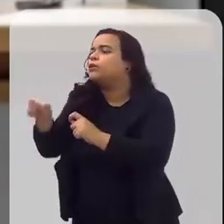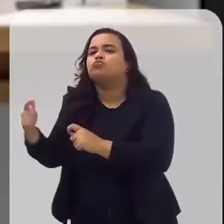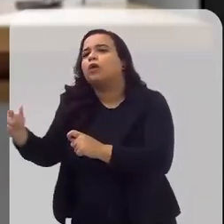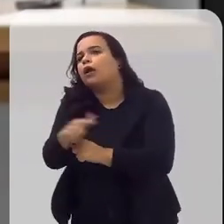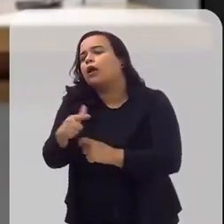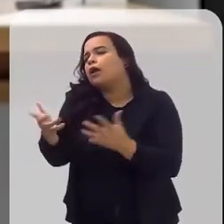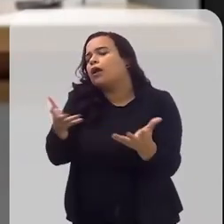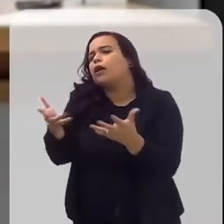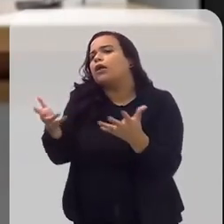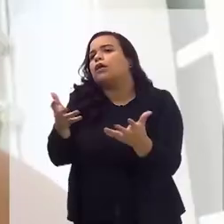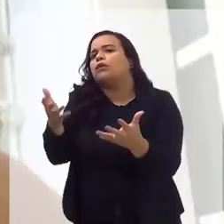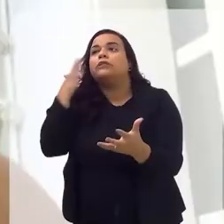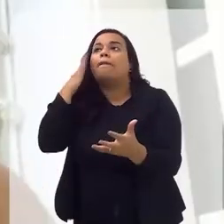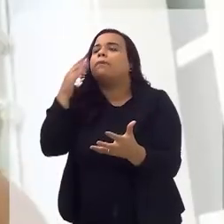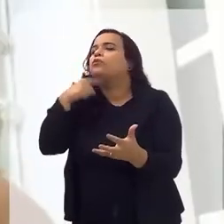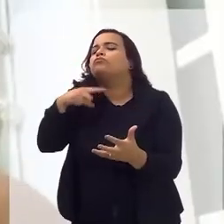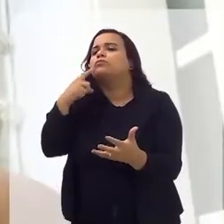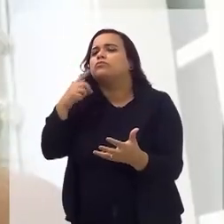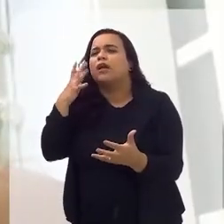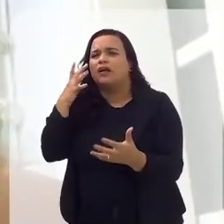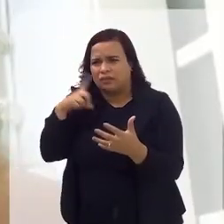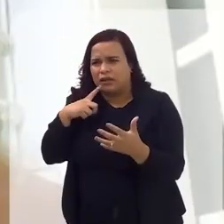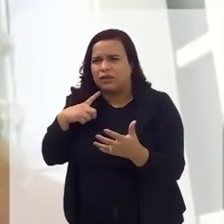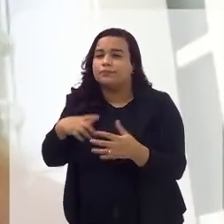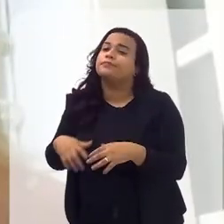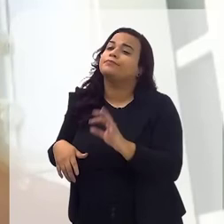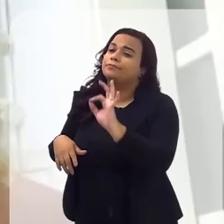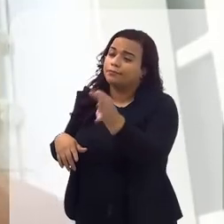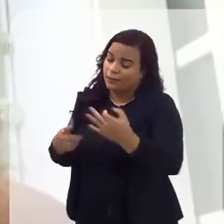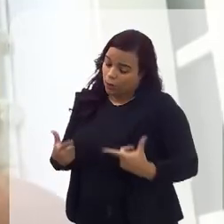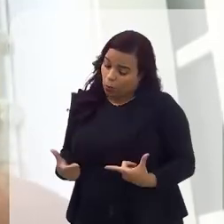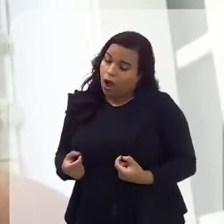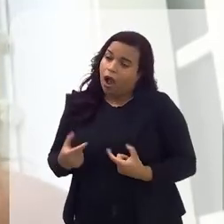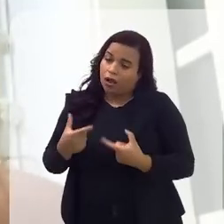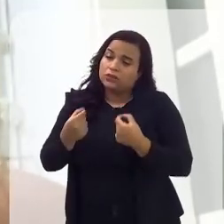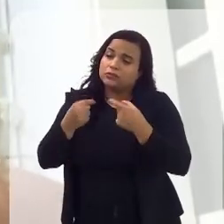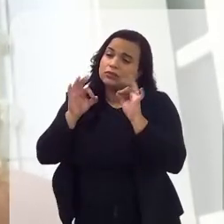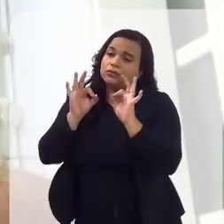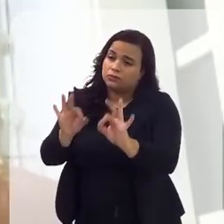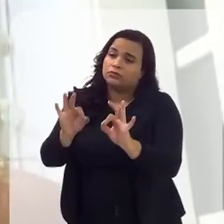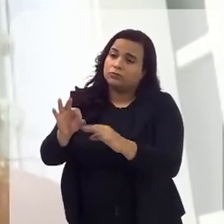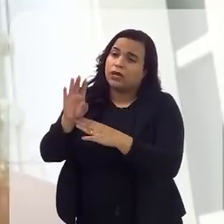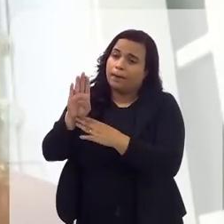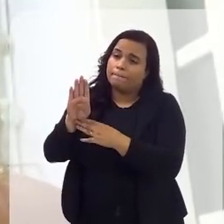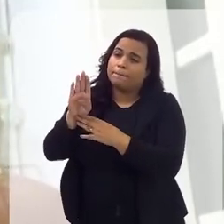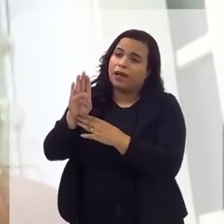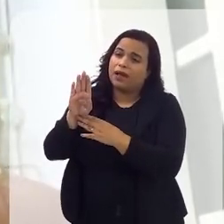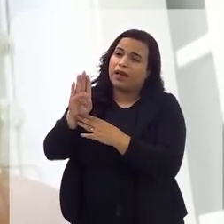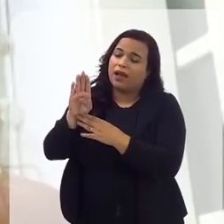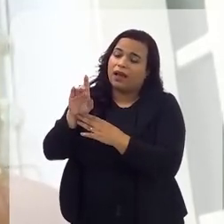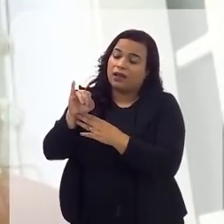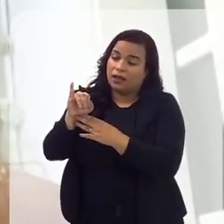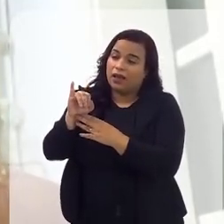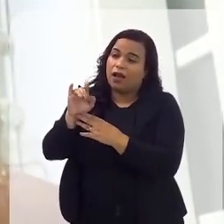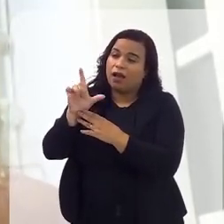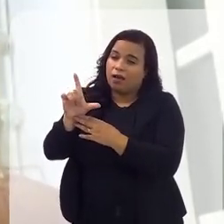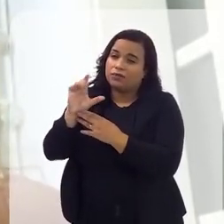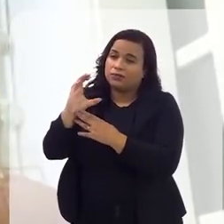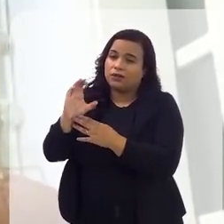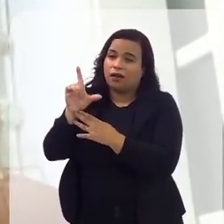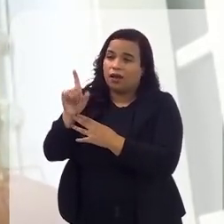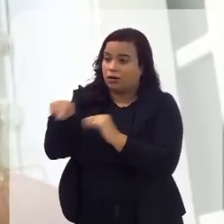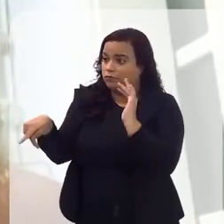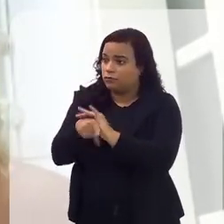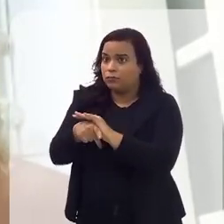entrevistando essa pessoa? Olha, eu acho que assim, o próprio câncer, né, o BALCL, que é esse câncer que é causado aí